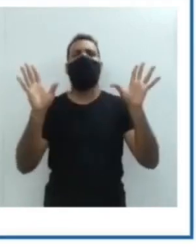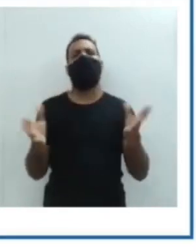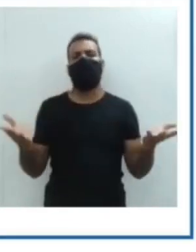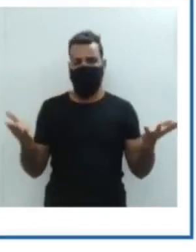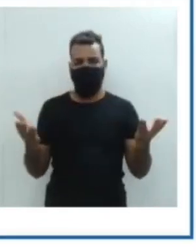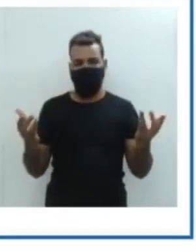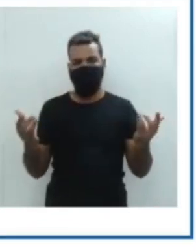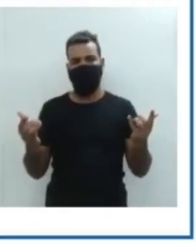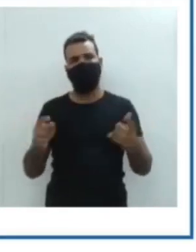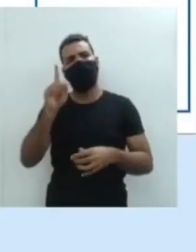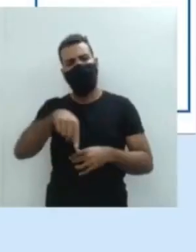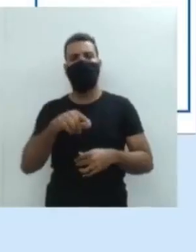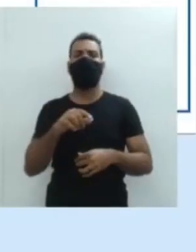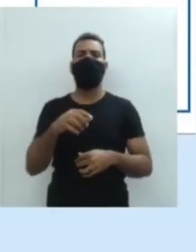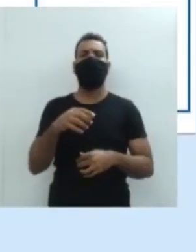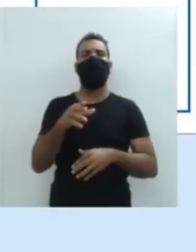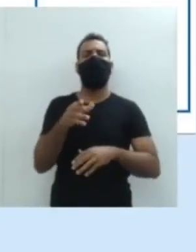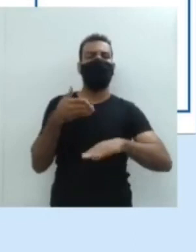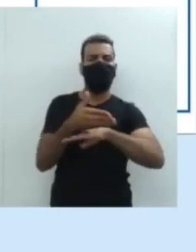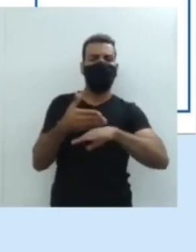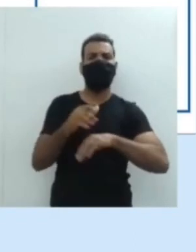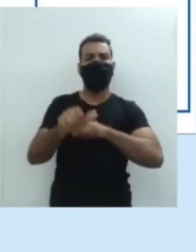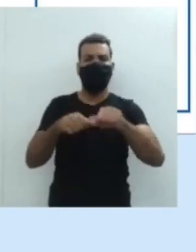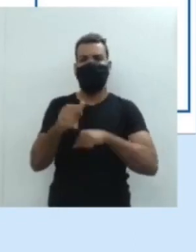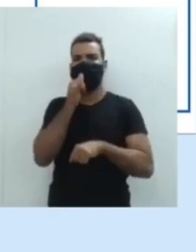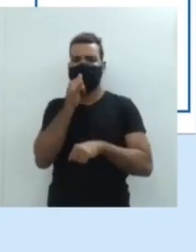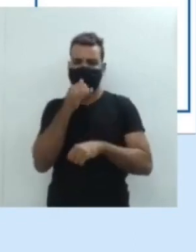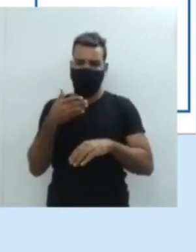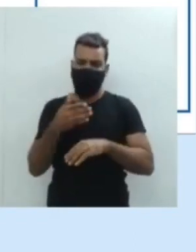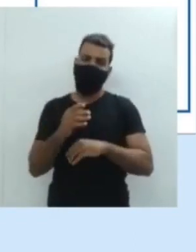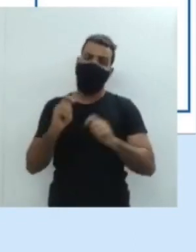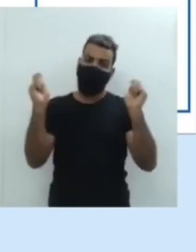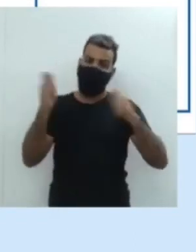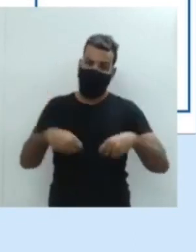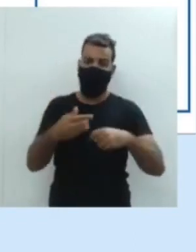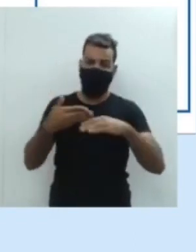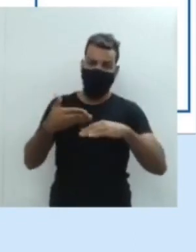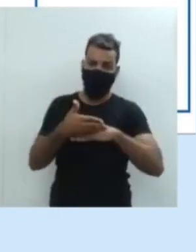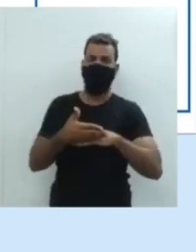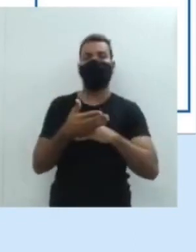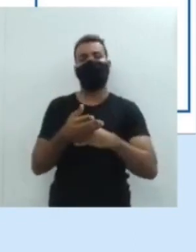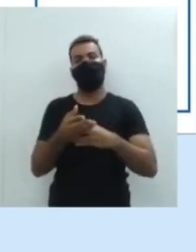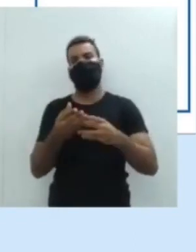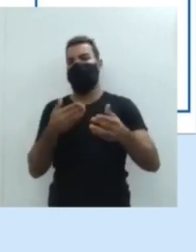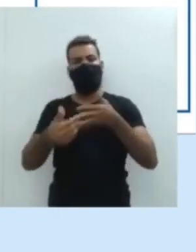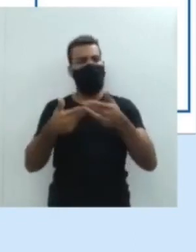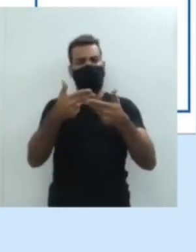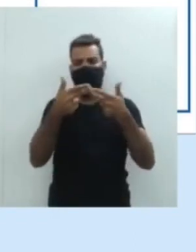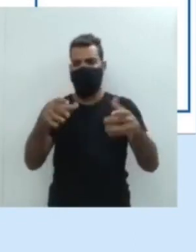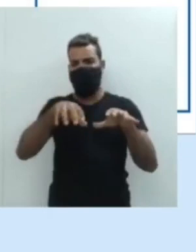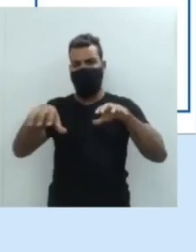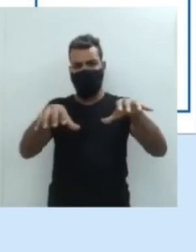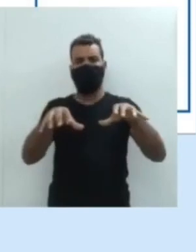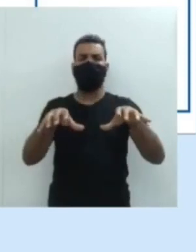ele é um modificador de excesso no qual os seus atributos eles podem ser acessados dentro de qualquer trecho